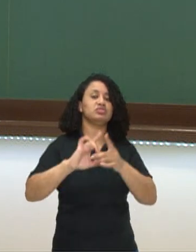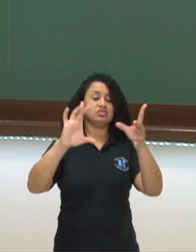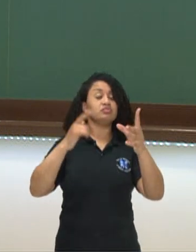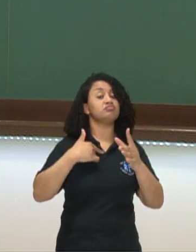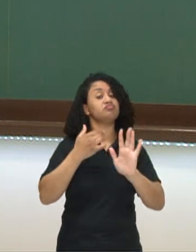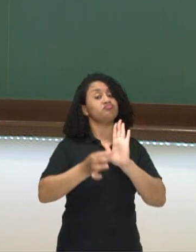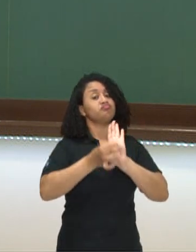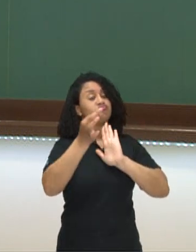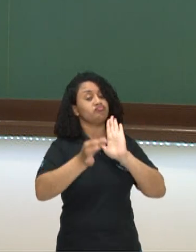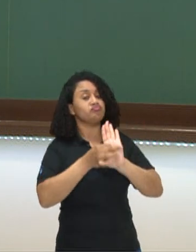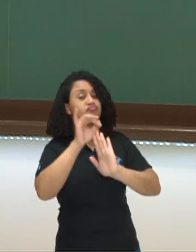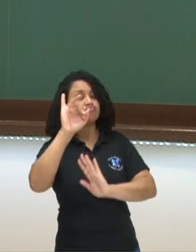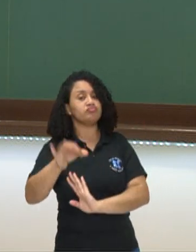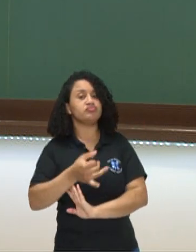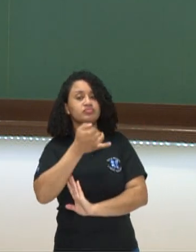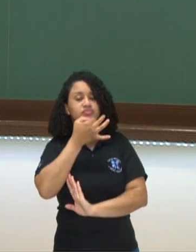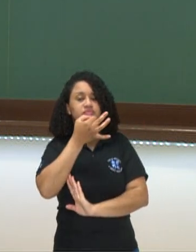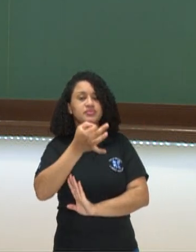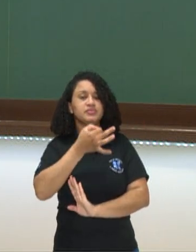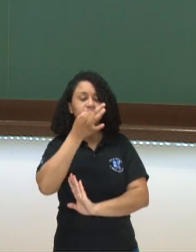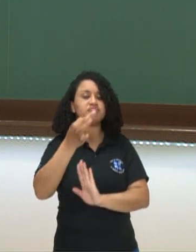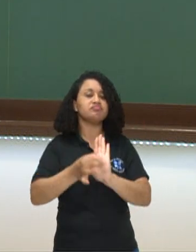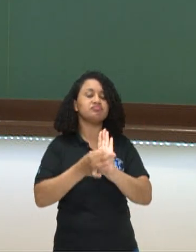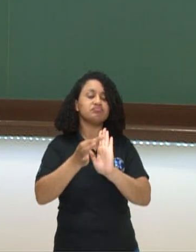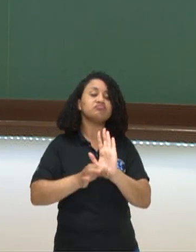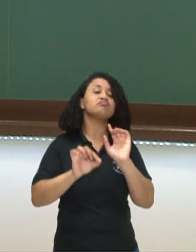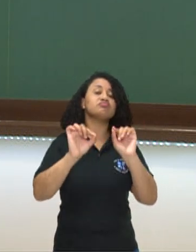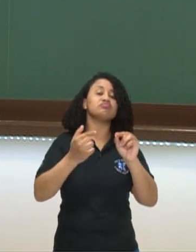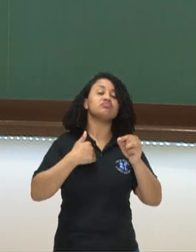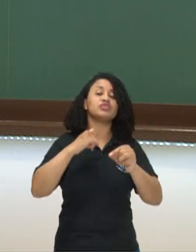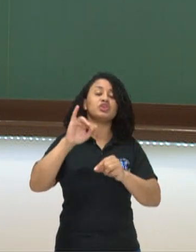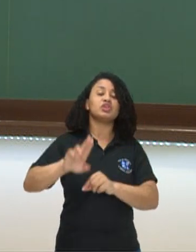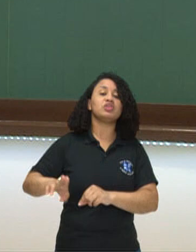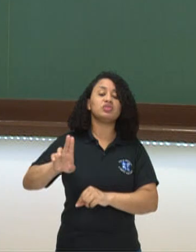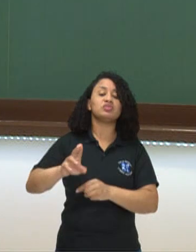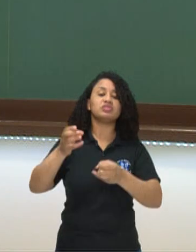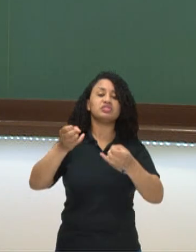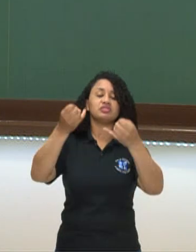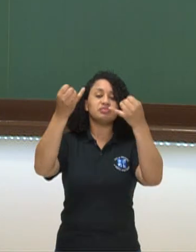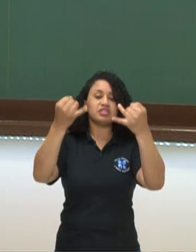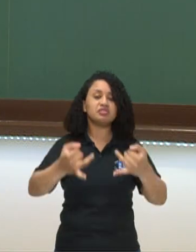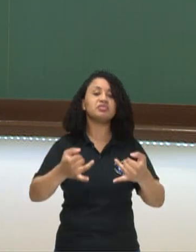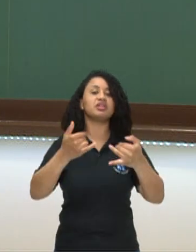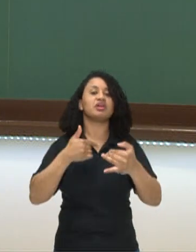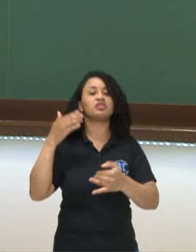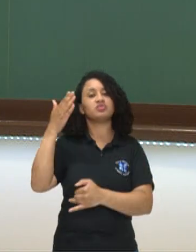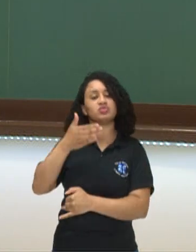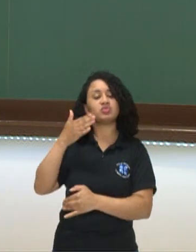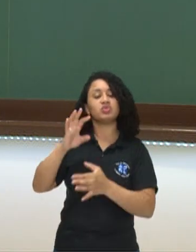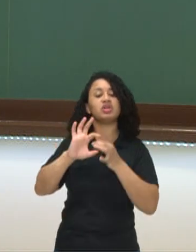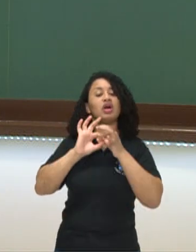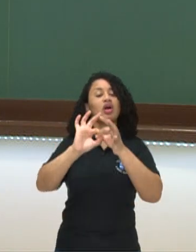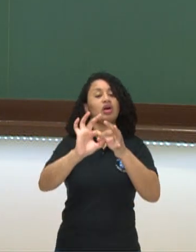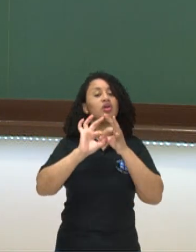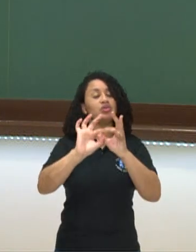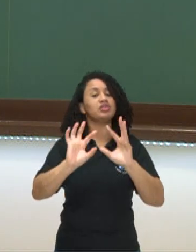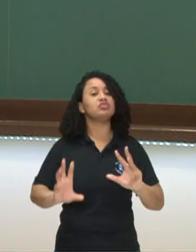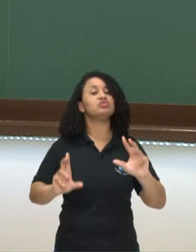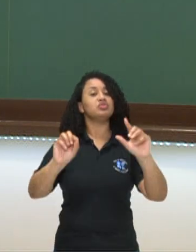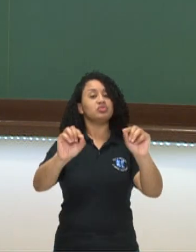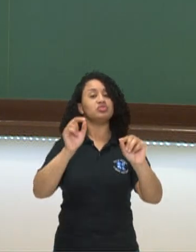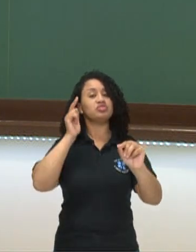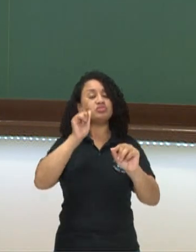argumentos que o Winston Churchill usa para justificar aí o seu discurso, a necessidade da união de todos para combater